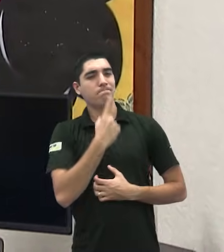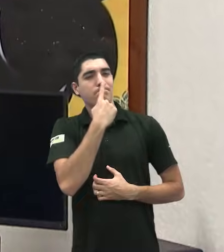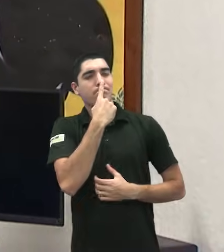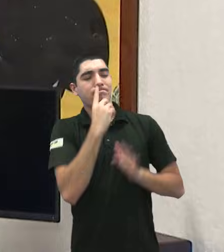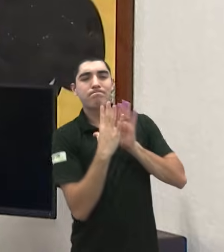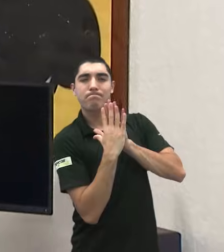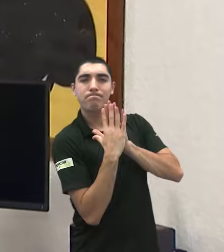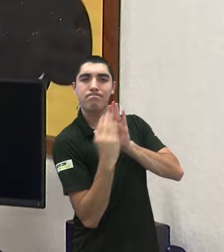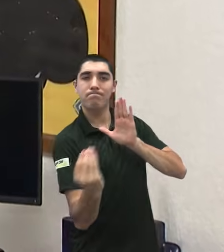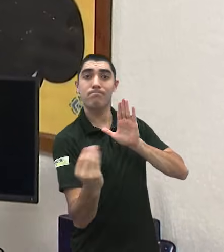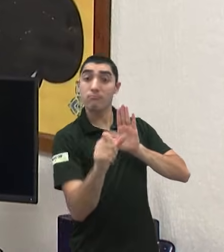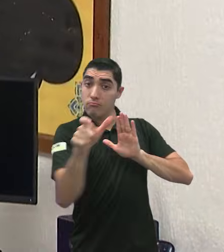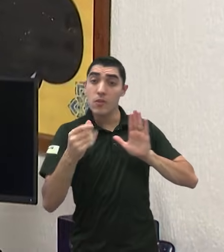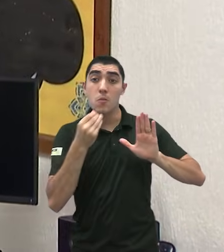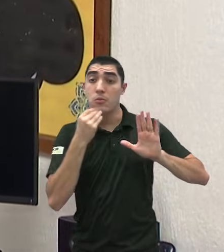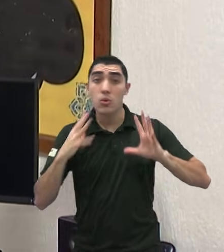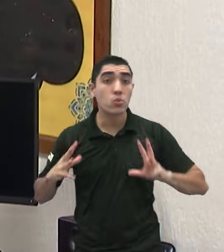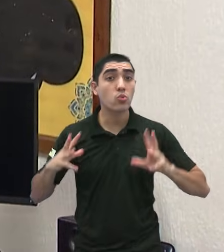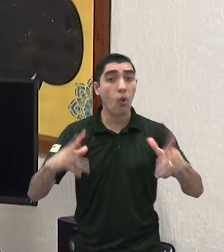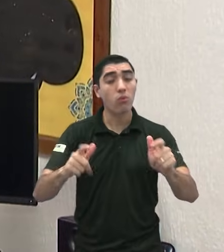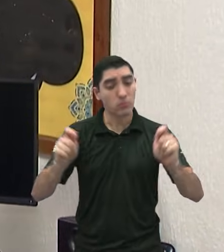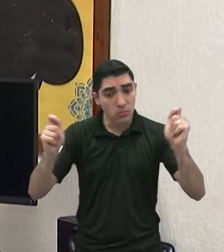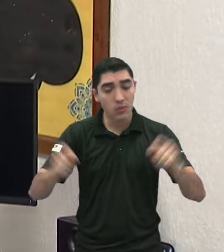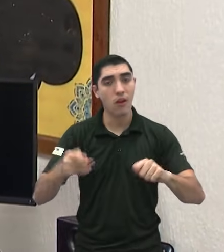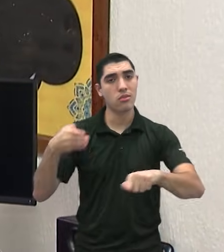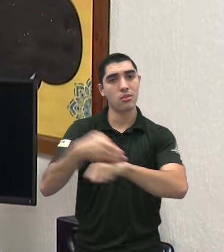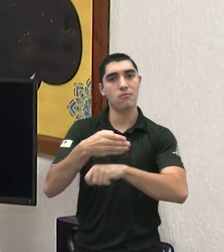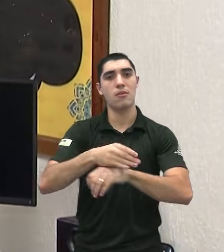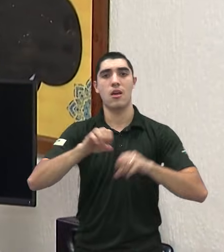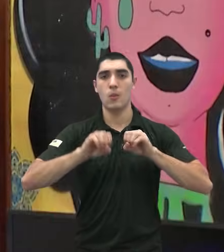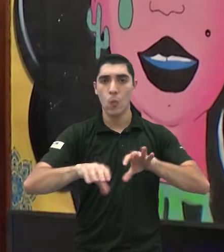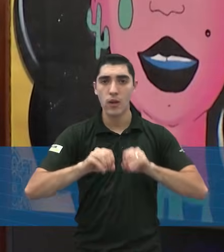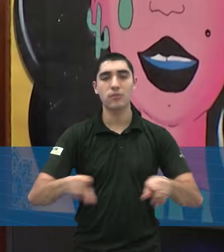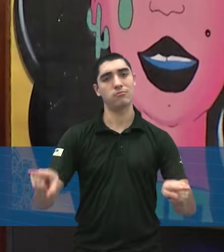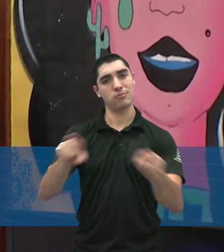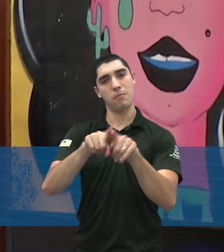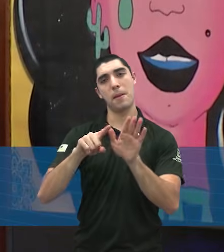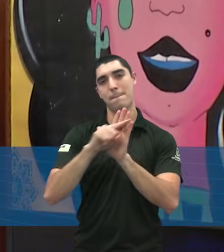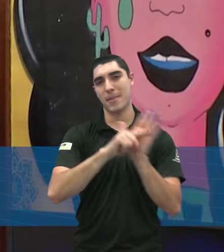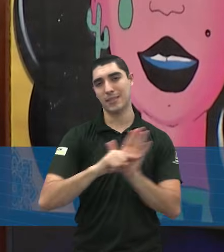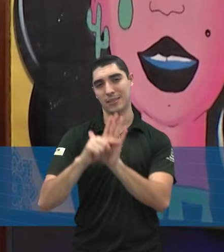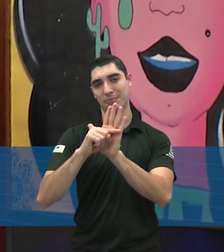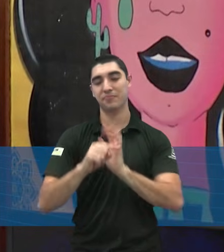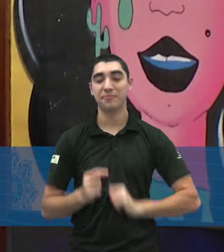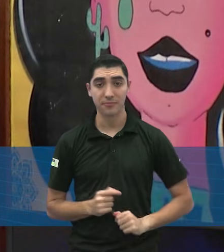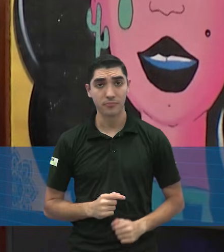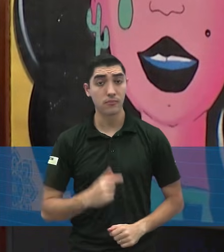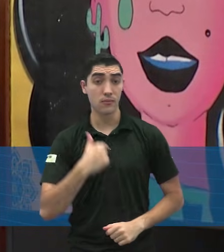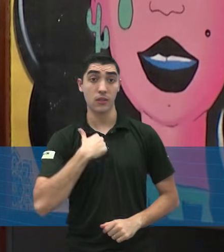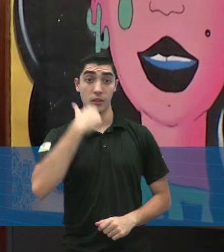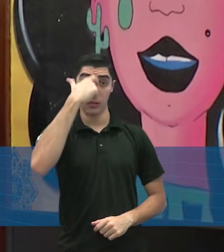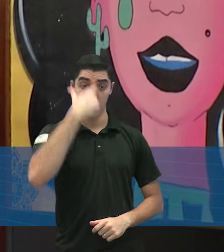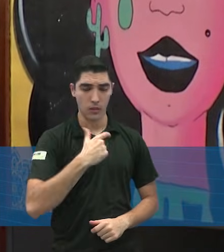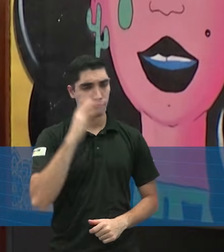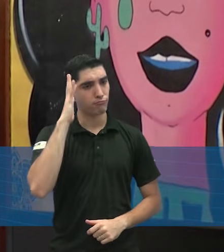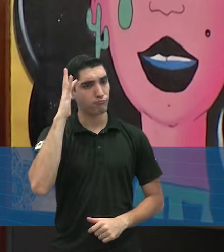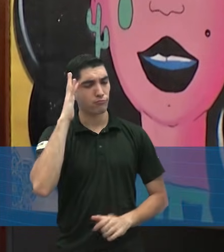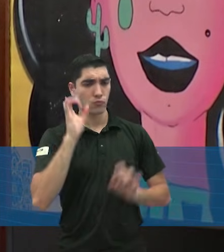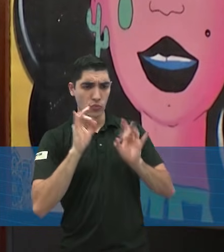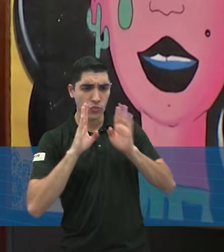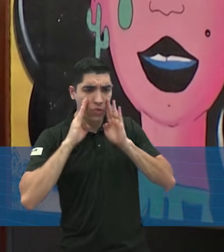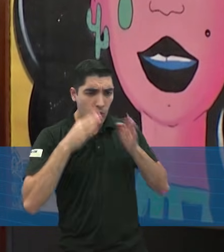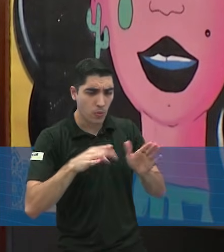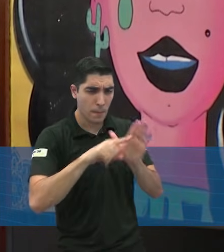ocupar o espaço que é de todos, o da educação e da pesquisa. Que eu não me vejo tanto assim na área da pesquisa